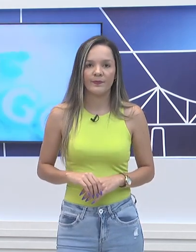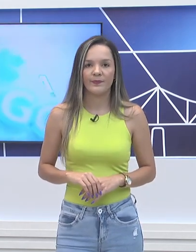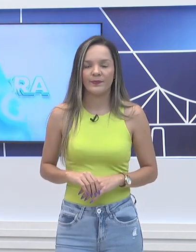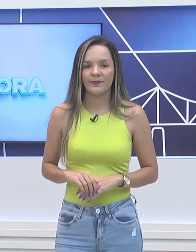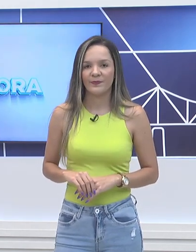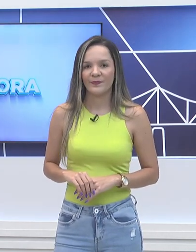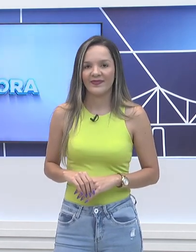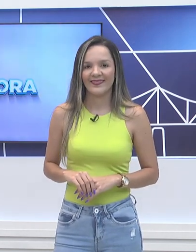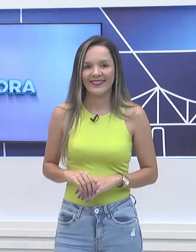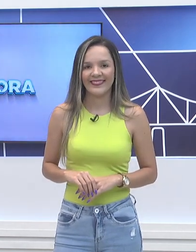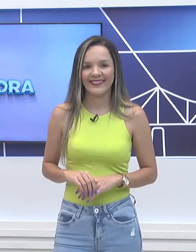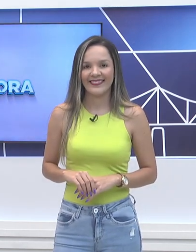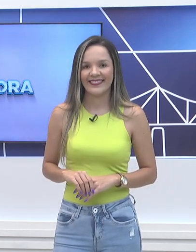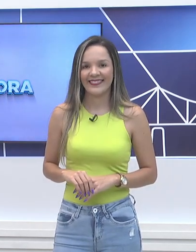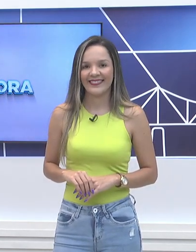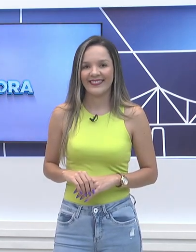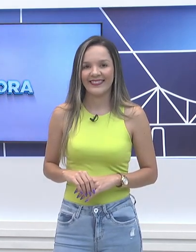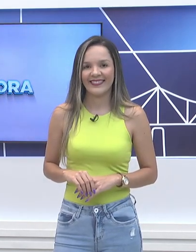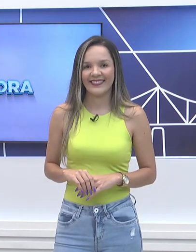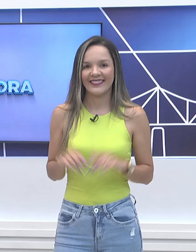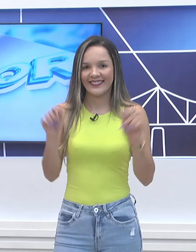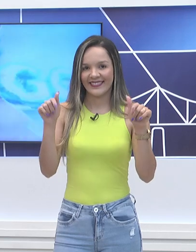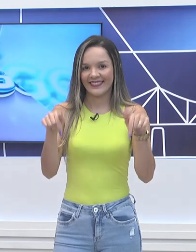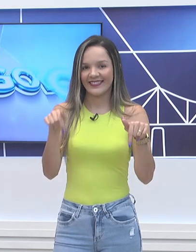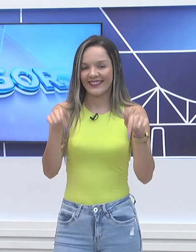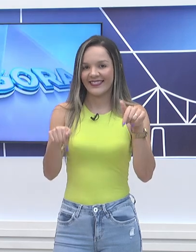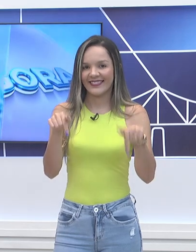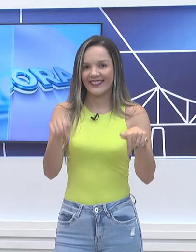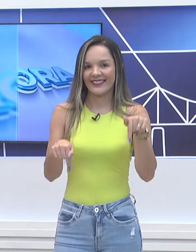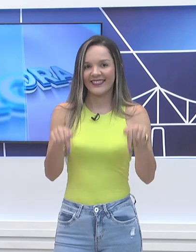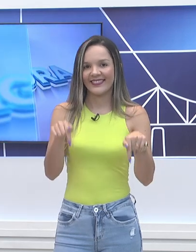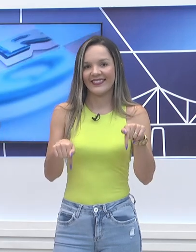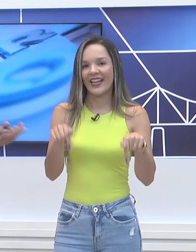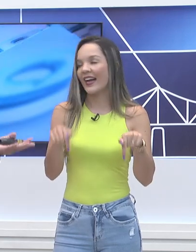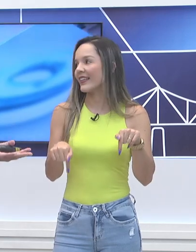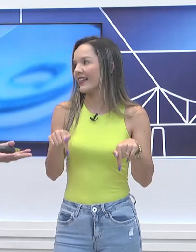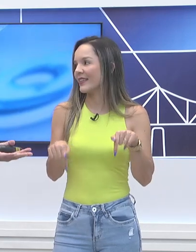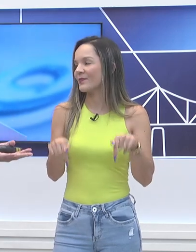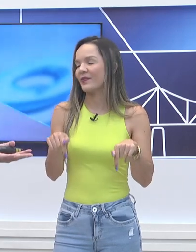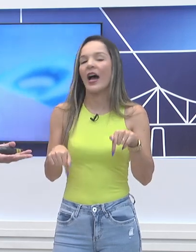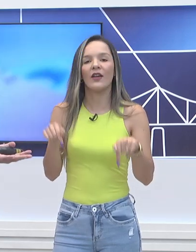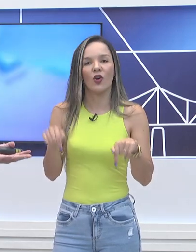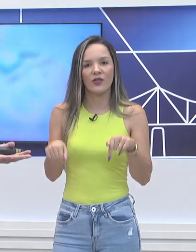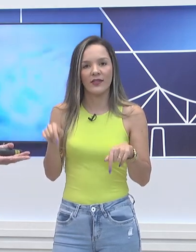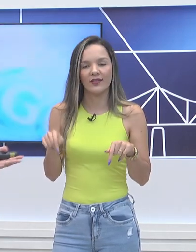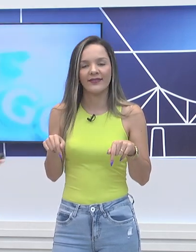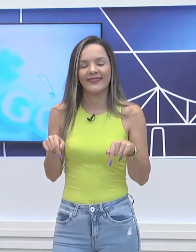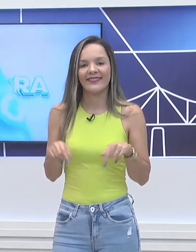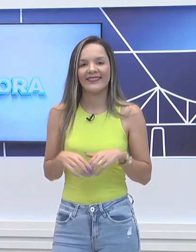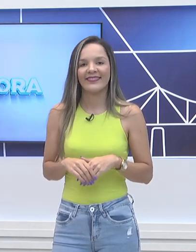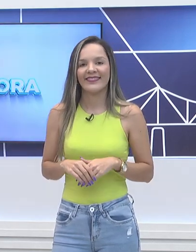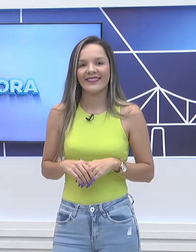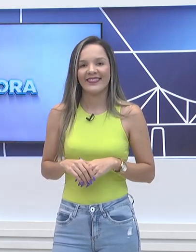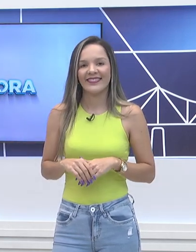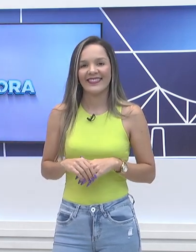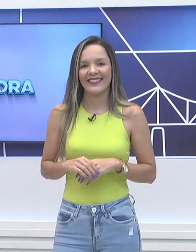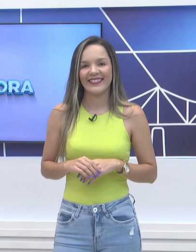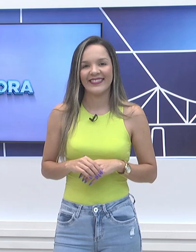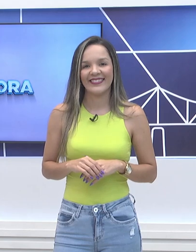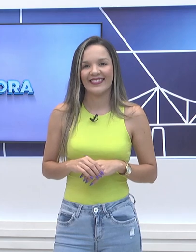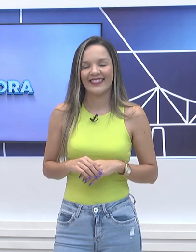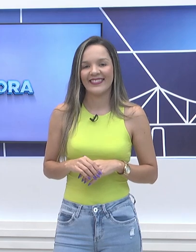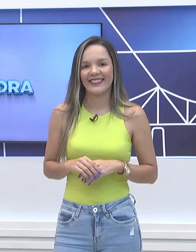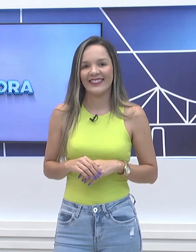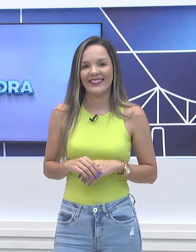bem. Tudo isso, muito mais, sua participação, nossa participação. A nossa. Aqui ao vivo,